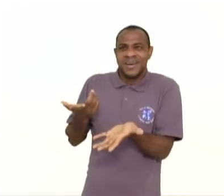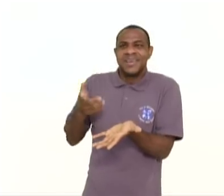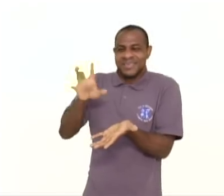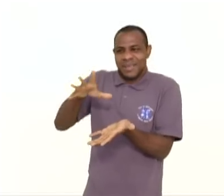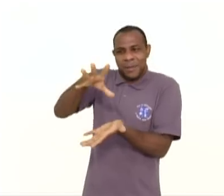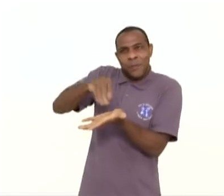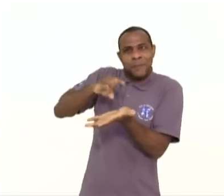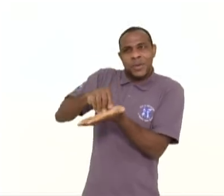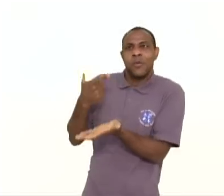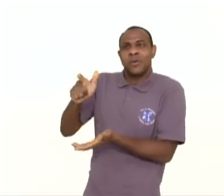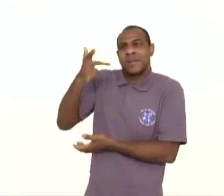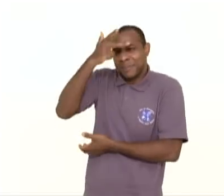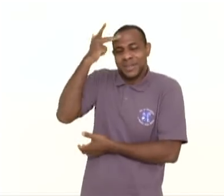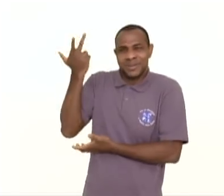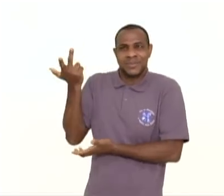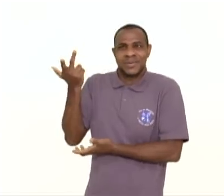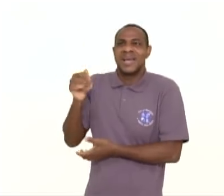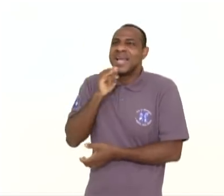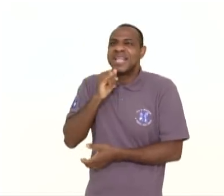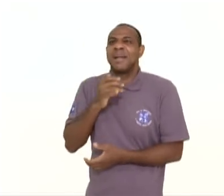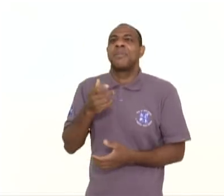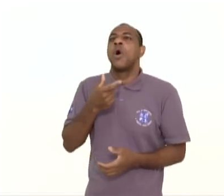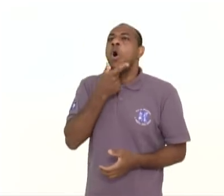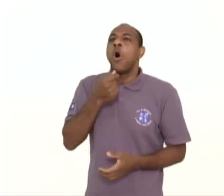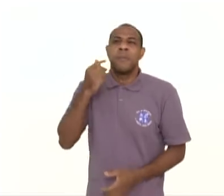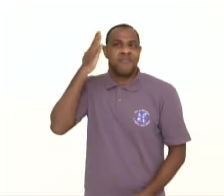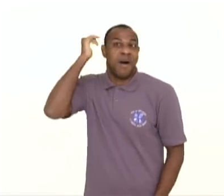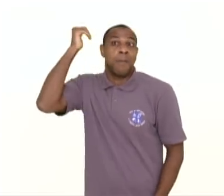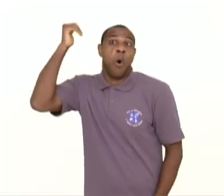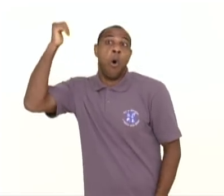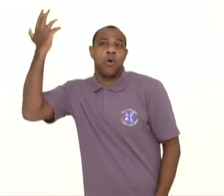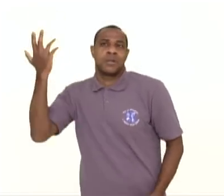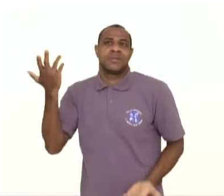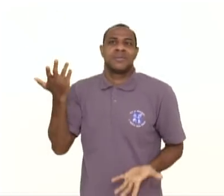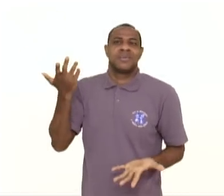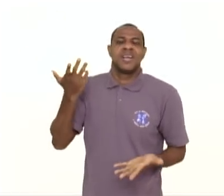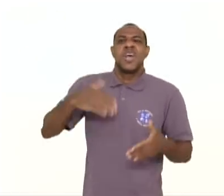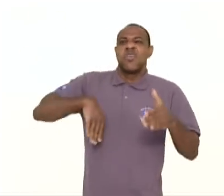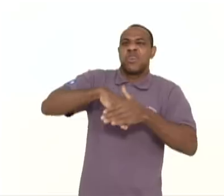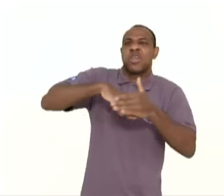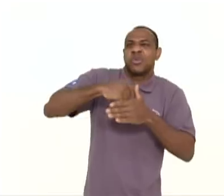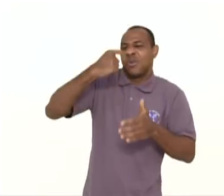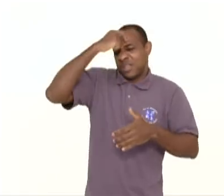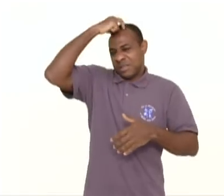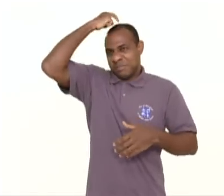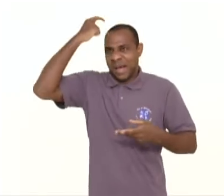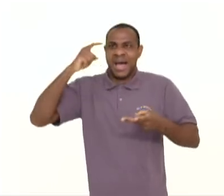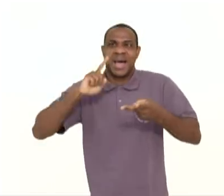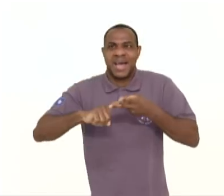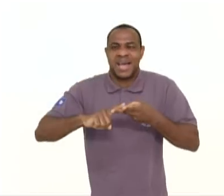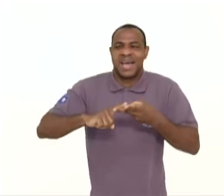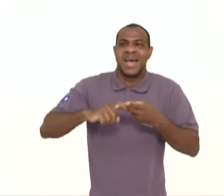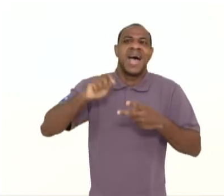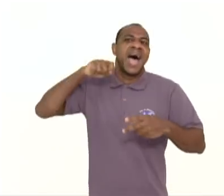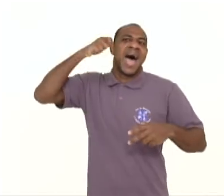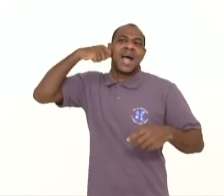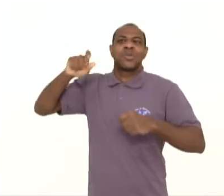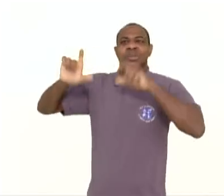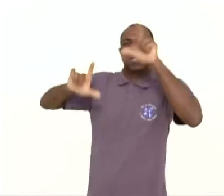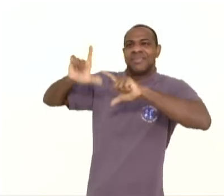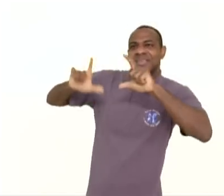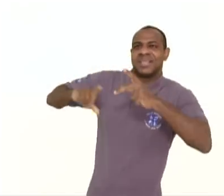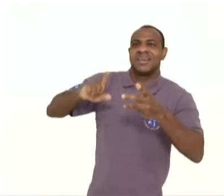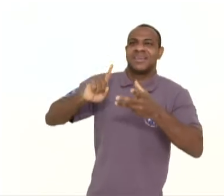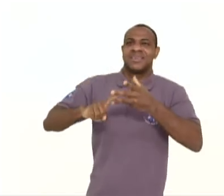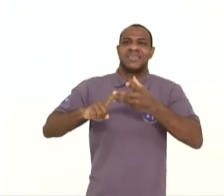pode ser jogadores do mundo esportivo, do mundo cinematográfico. Então, se você já se inspirou em alguém, faz